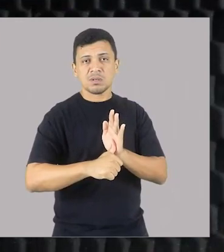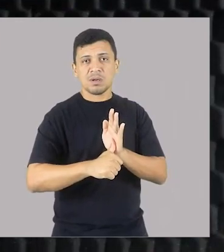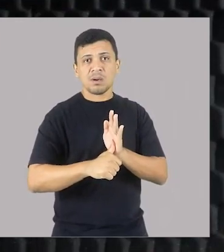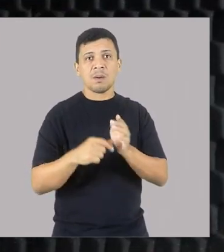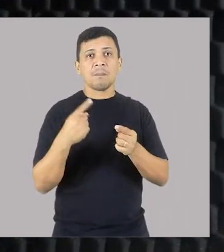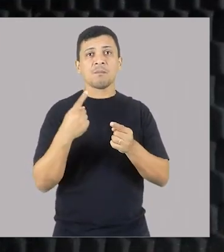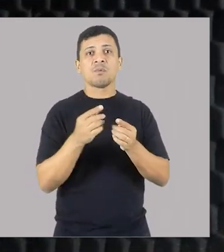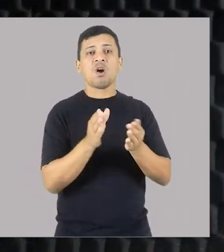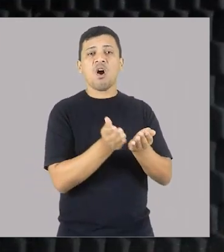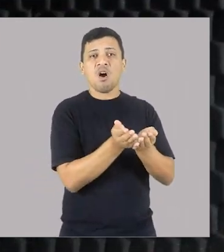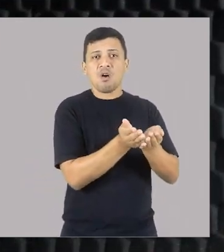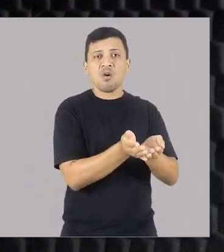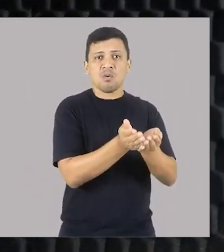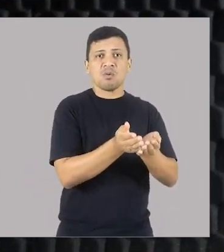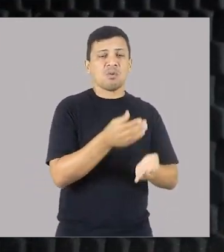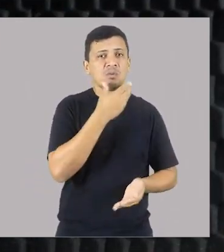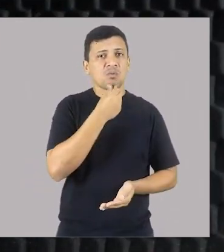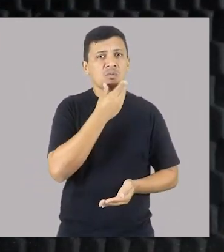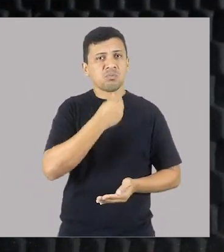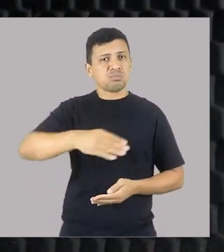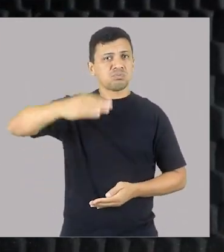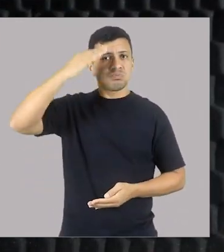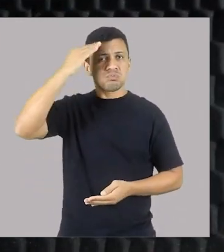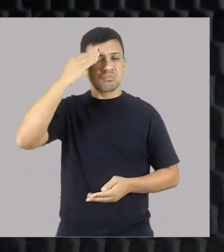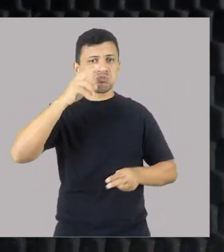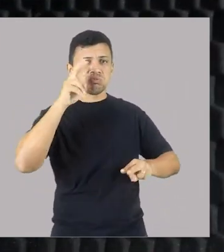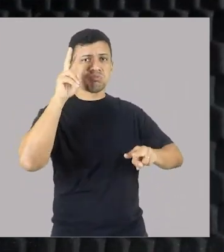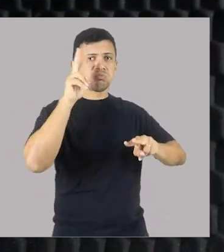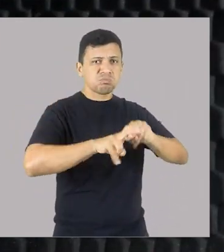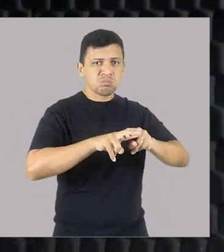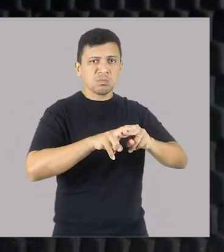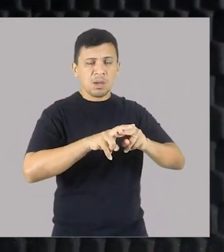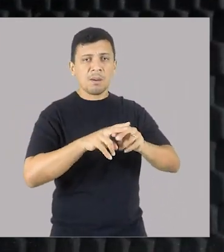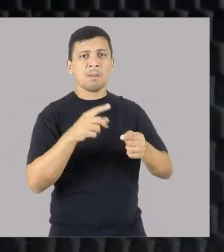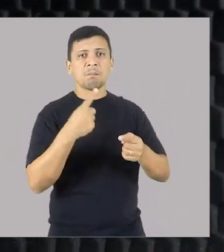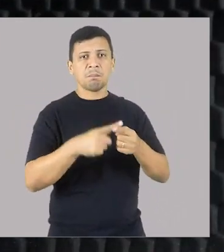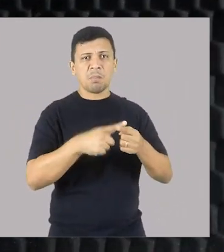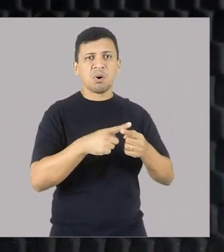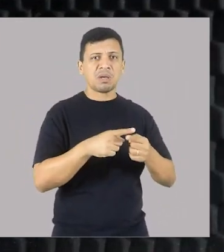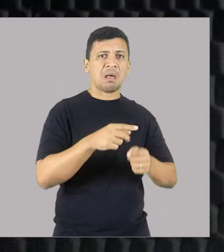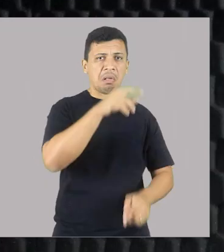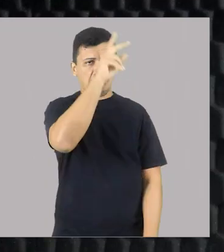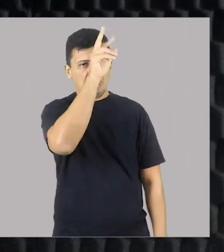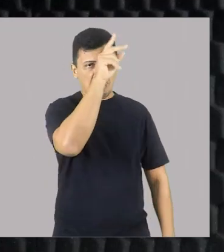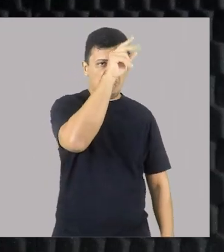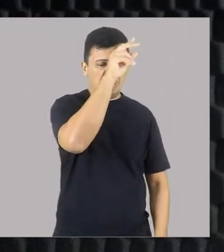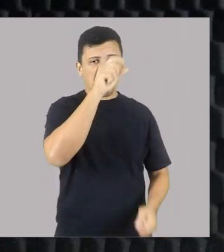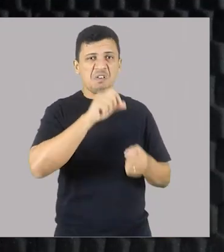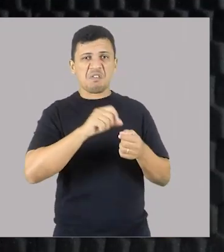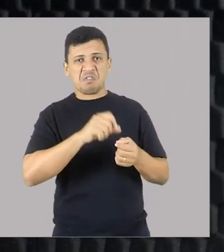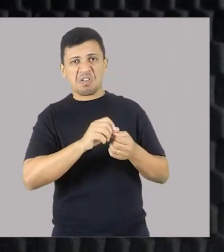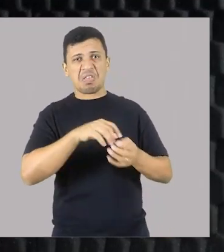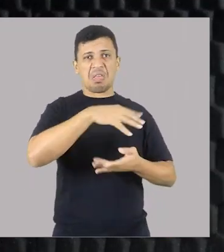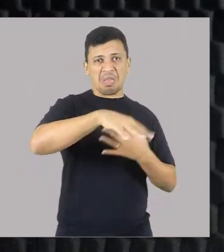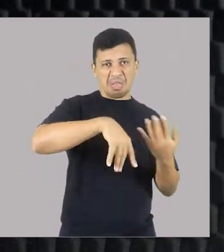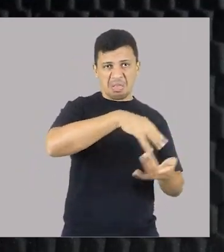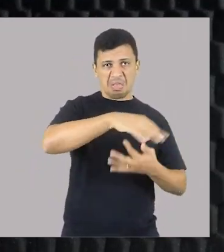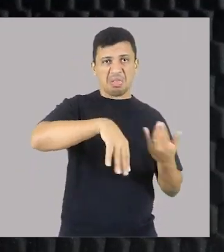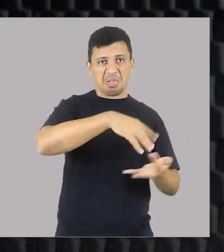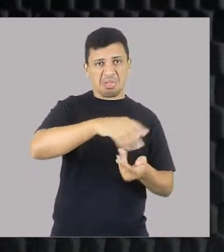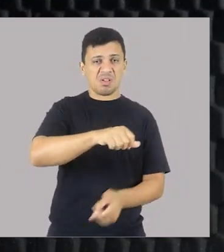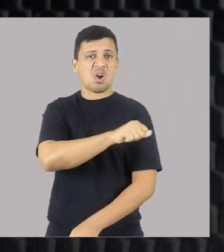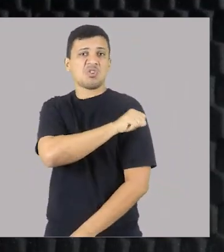oficiais da Marinha Inglesa que teriam sido detidos pela polícia, que estavam, inclusive, bêbados e fazendo baderna no Rio de Janeiro, mas que por detrás, o